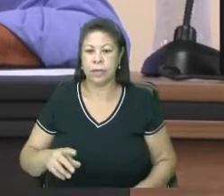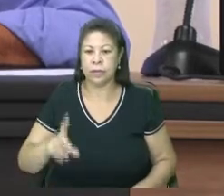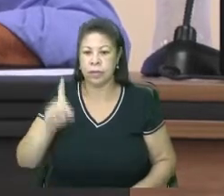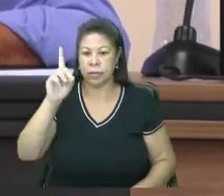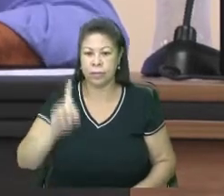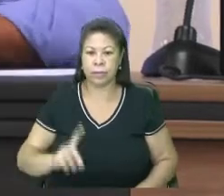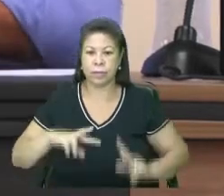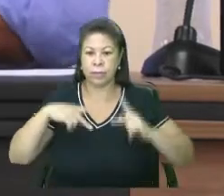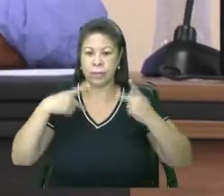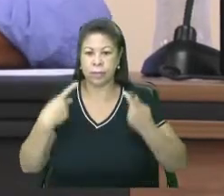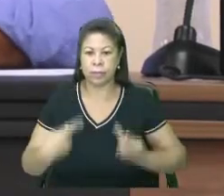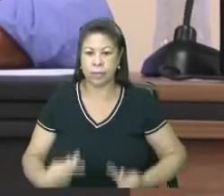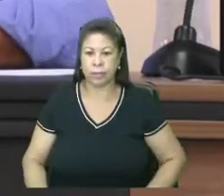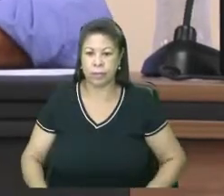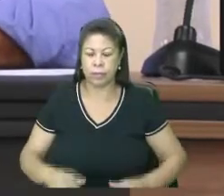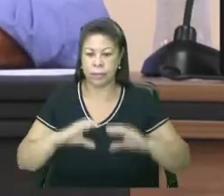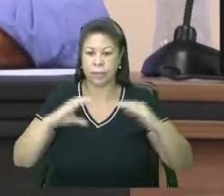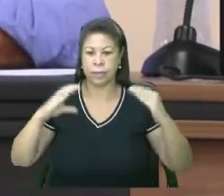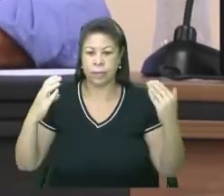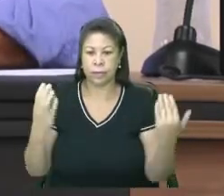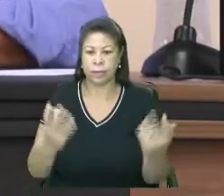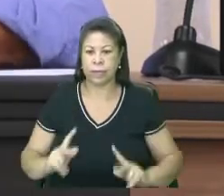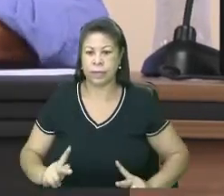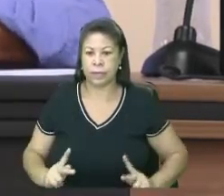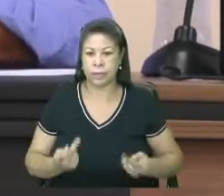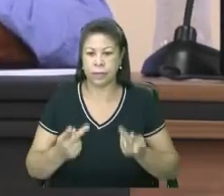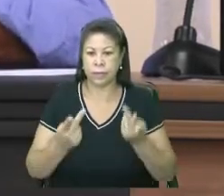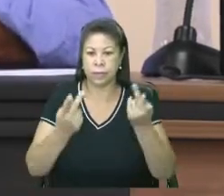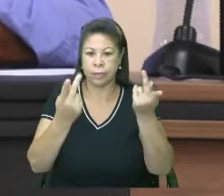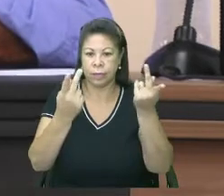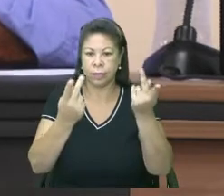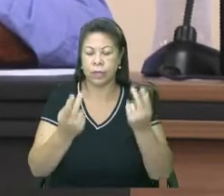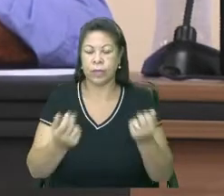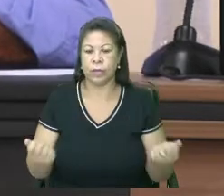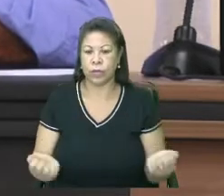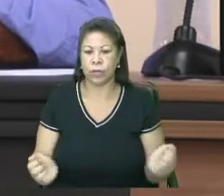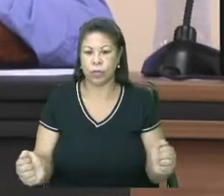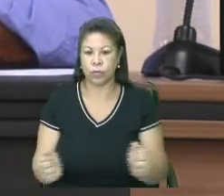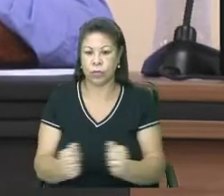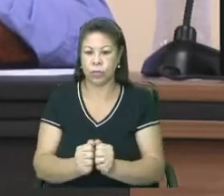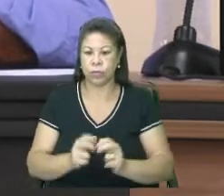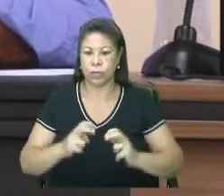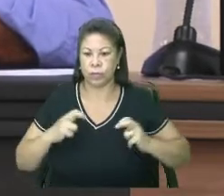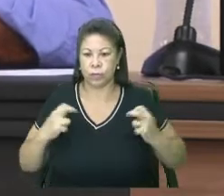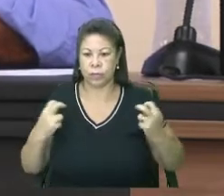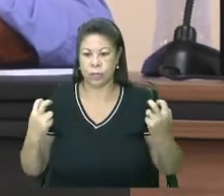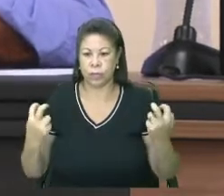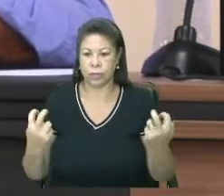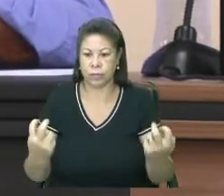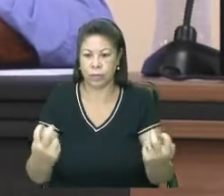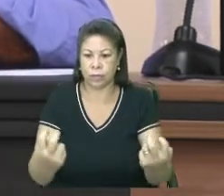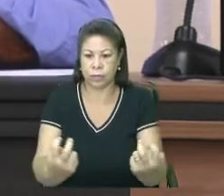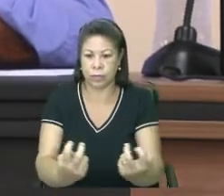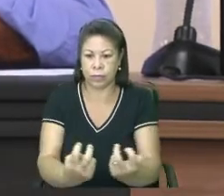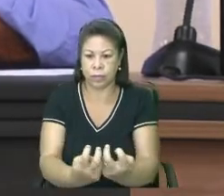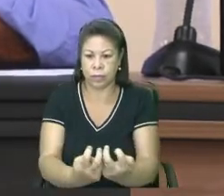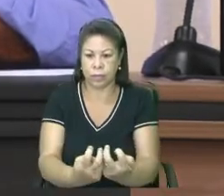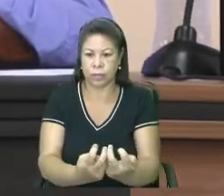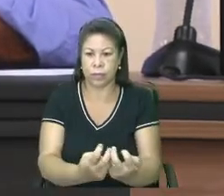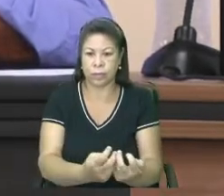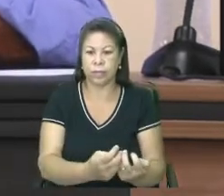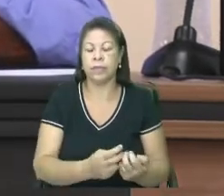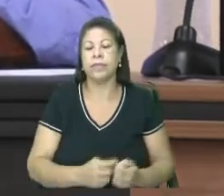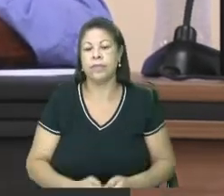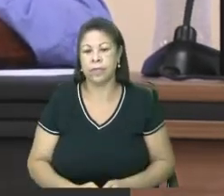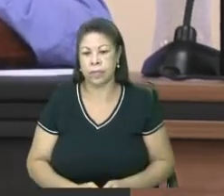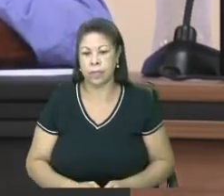da Câmara Municipal de Hortolândia, que é composta pelos vereadores Derli de Jesus Atanásio Bueno, Luiz Carlos Silva